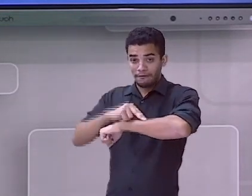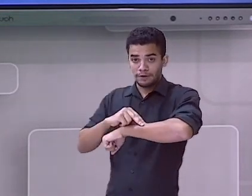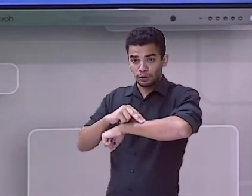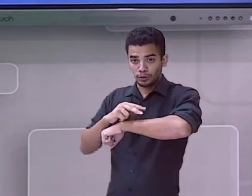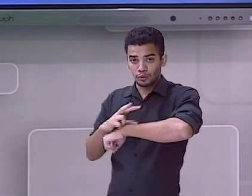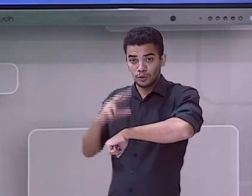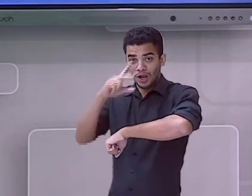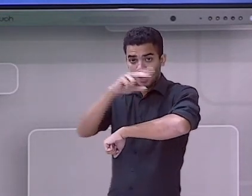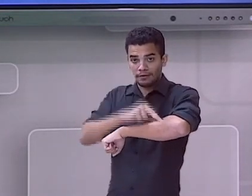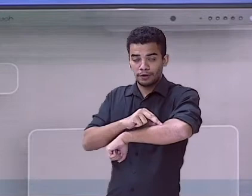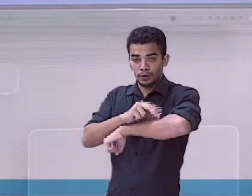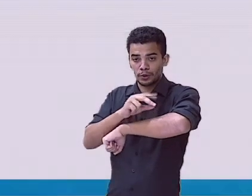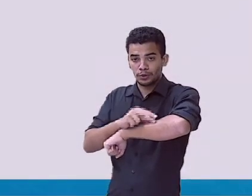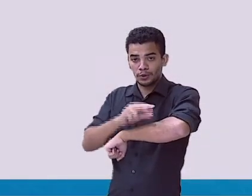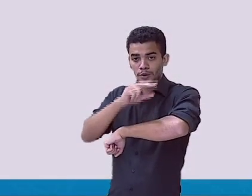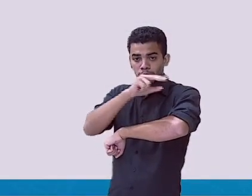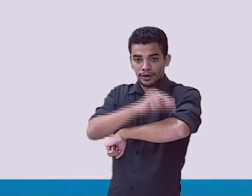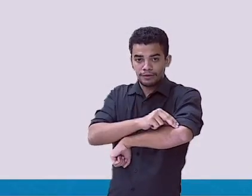gafanhoto.